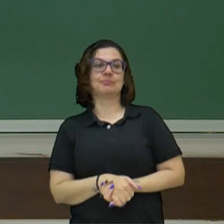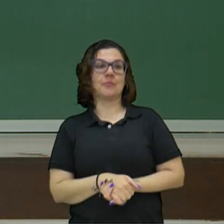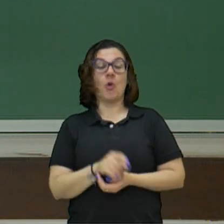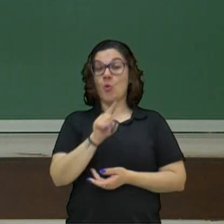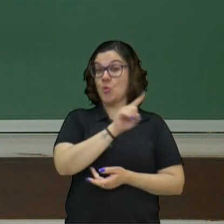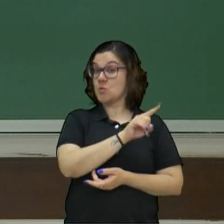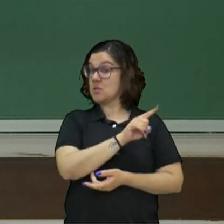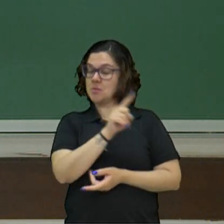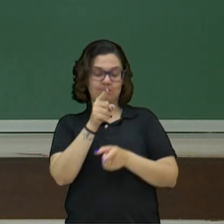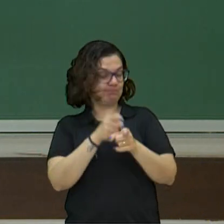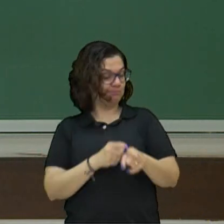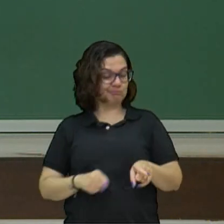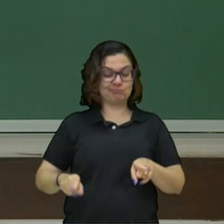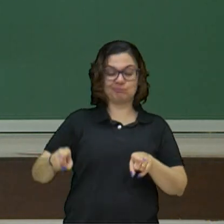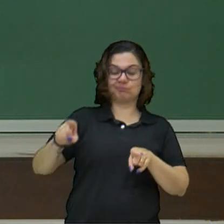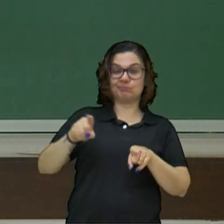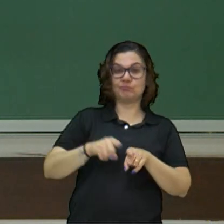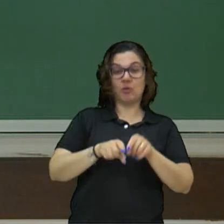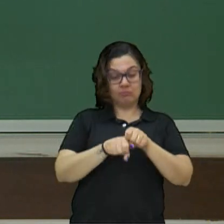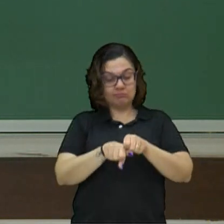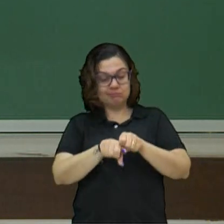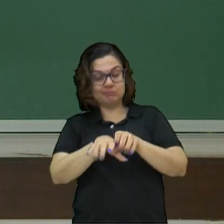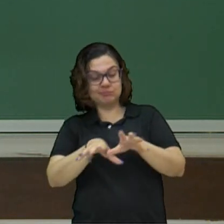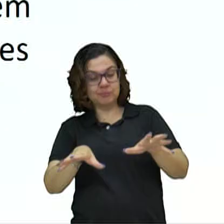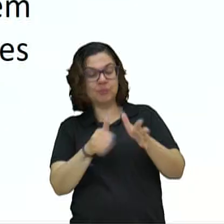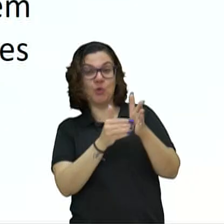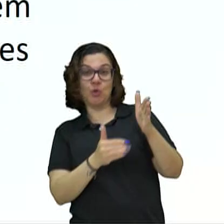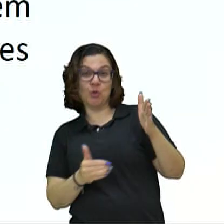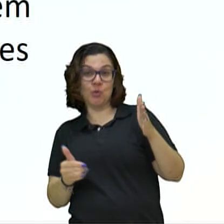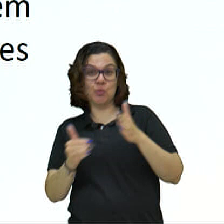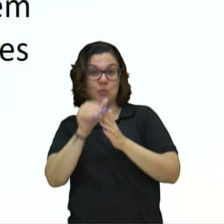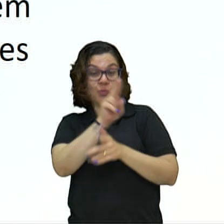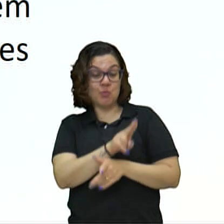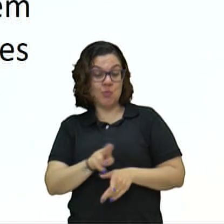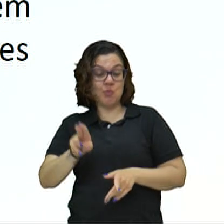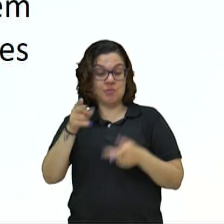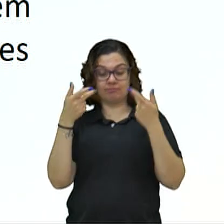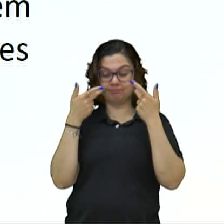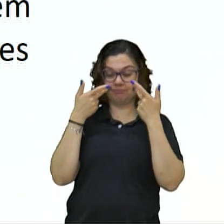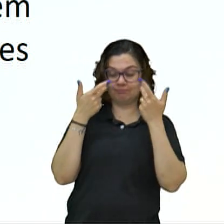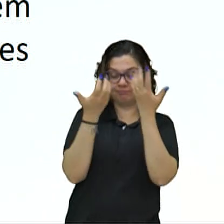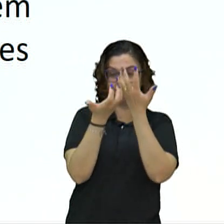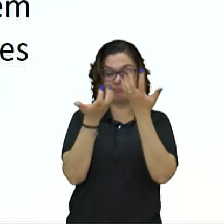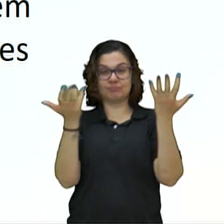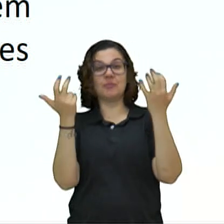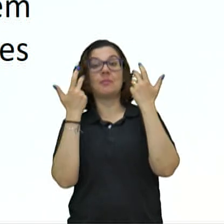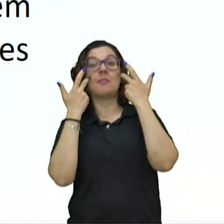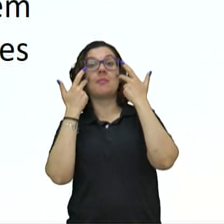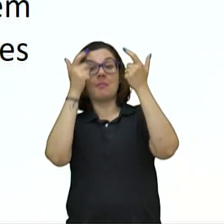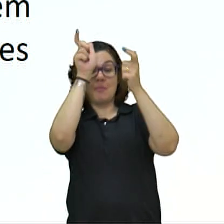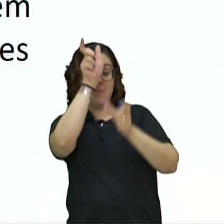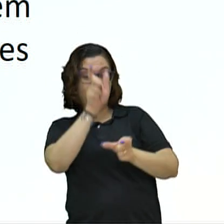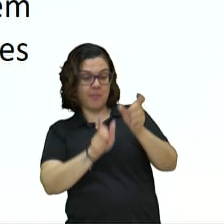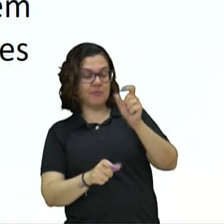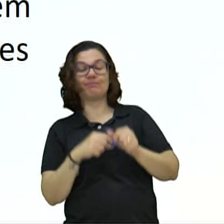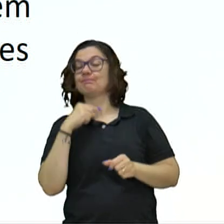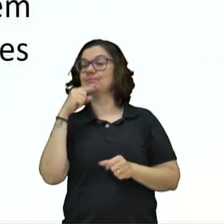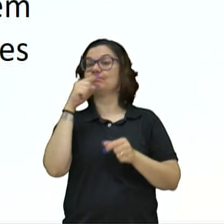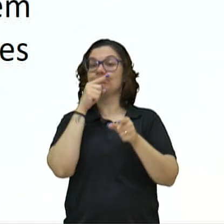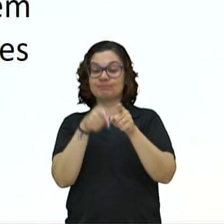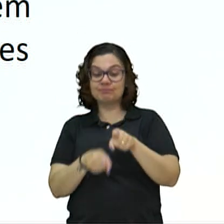e os não renováveis abrangem todos os elementos que são usados nas atividades humanas e que não tem a capacidade de